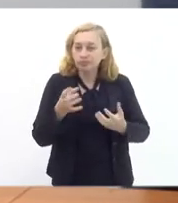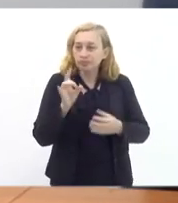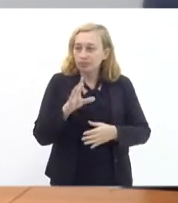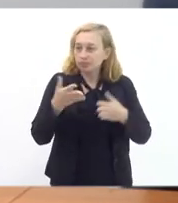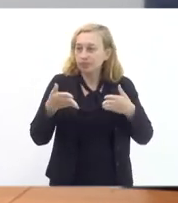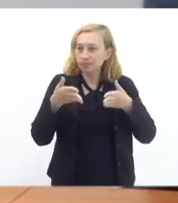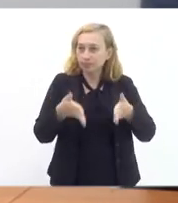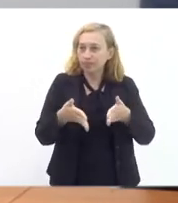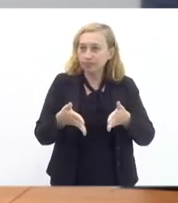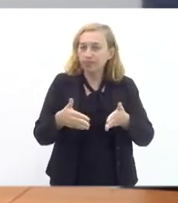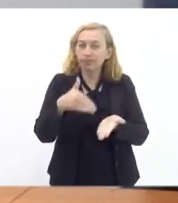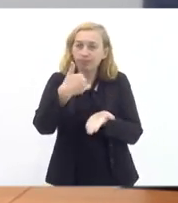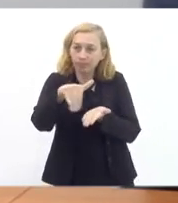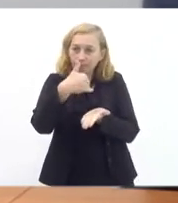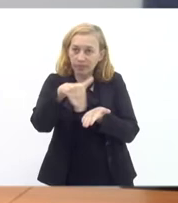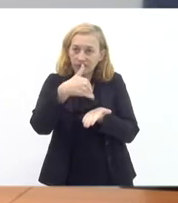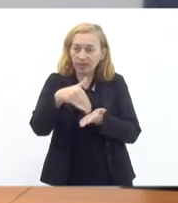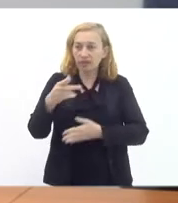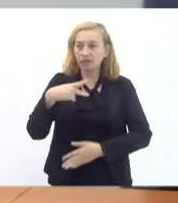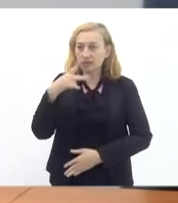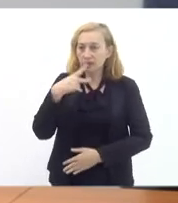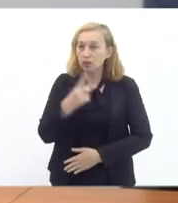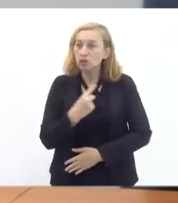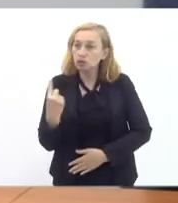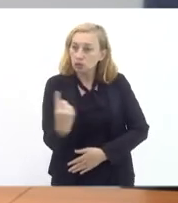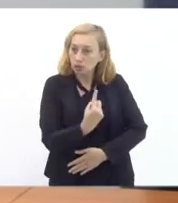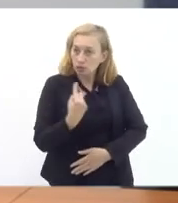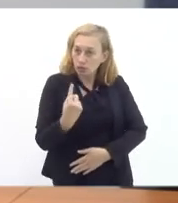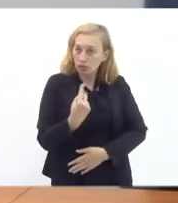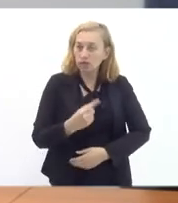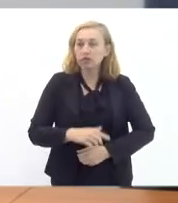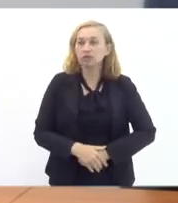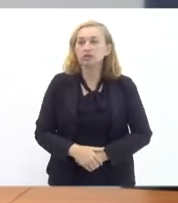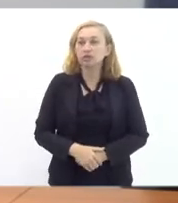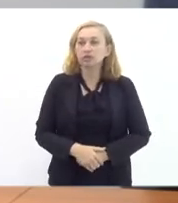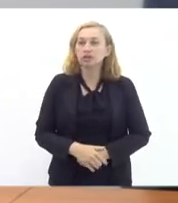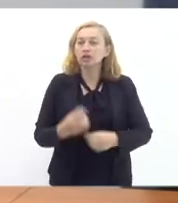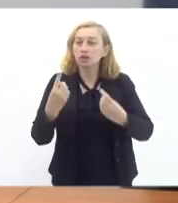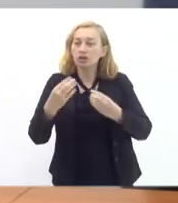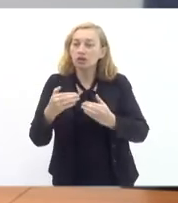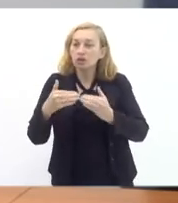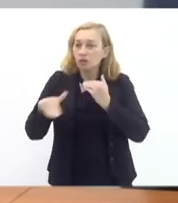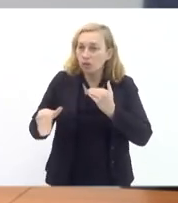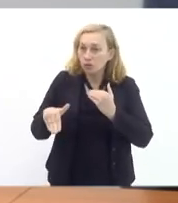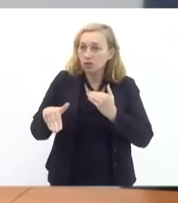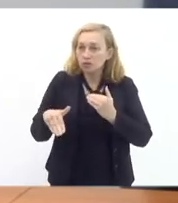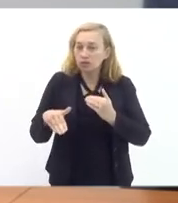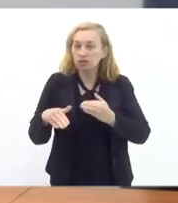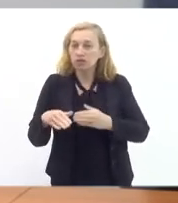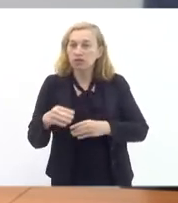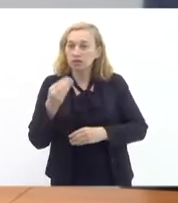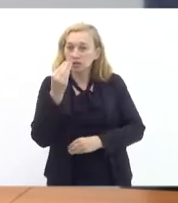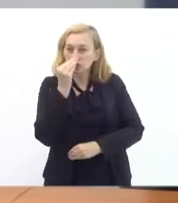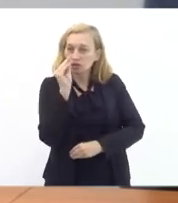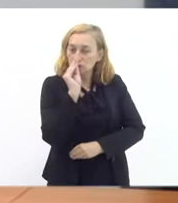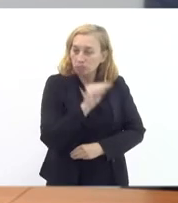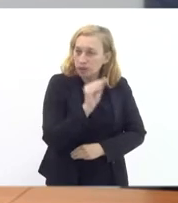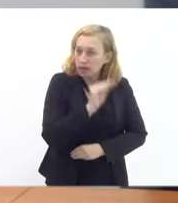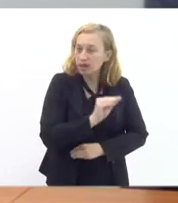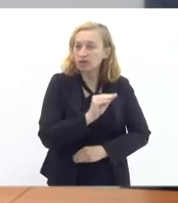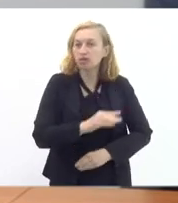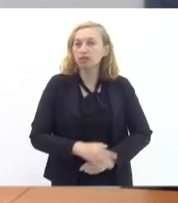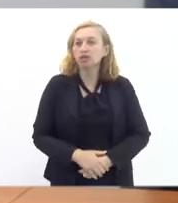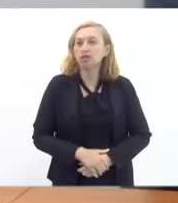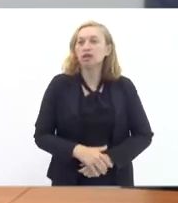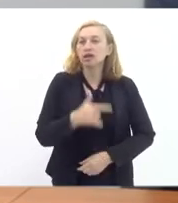o que o secretário falou, que nós combatemos os maus-tratos, nossa atividade através do 746,